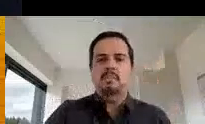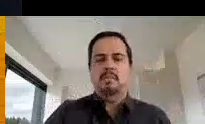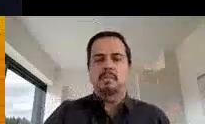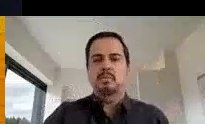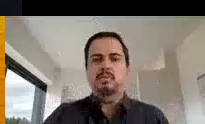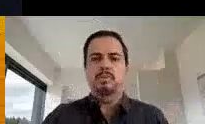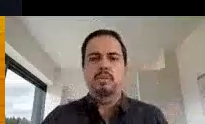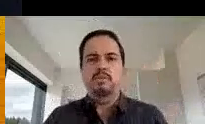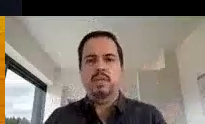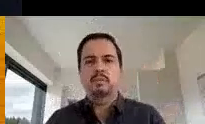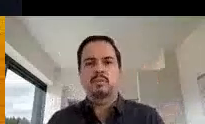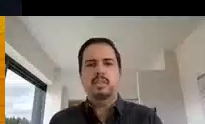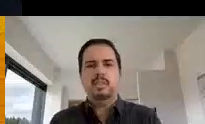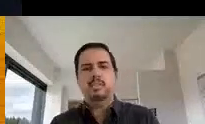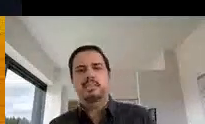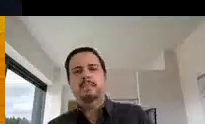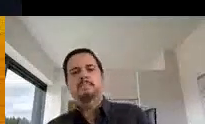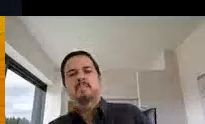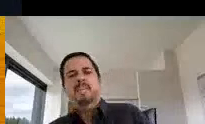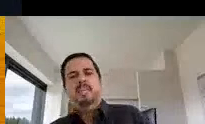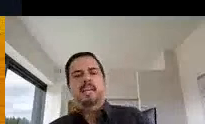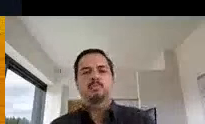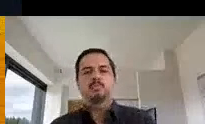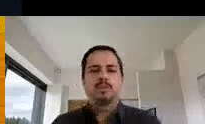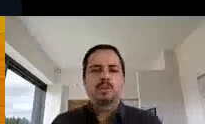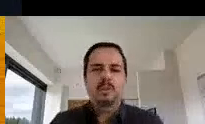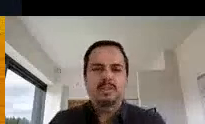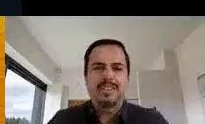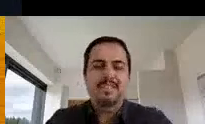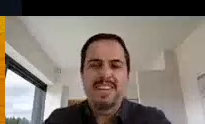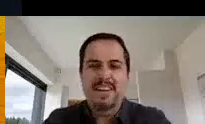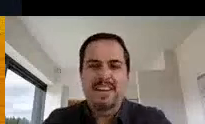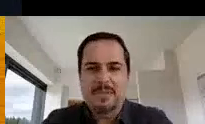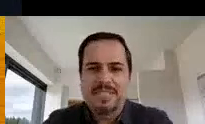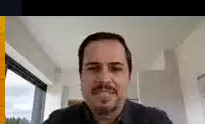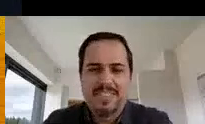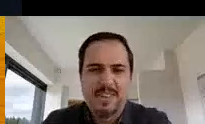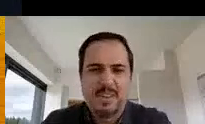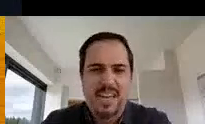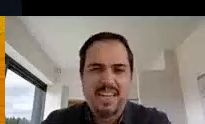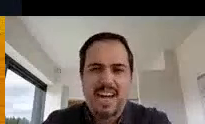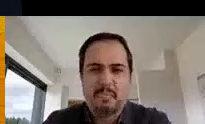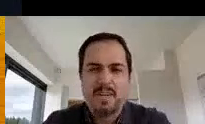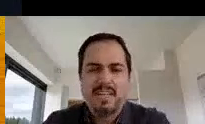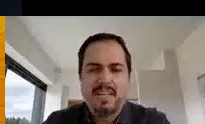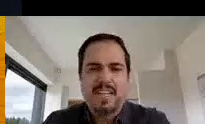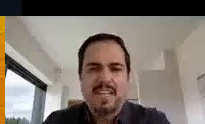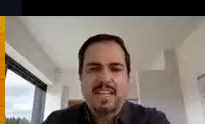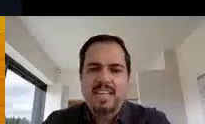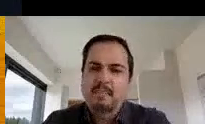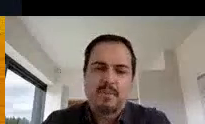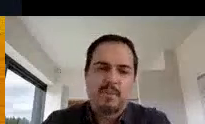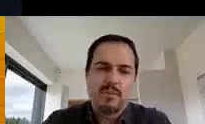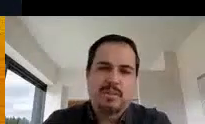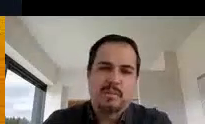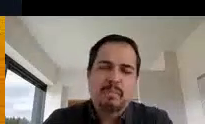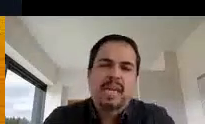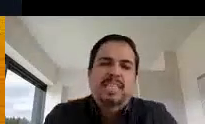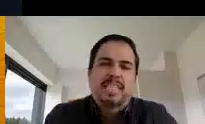da pandemia. Eu tenho dois filhos, um de 14 e um de 13, e aí os professores tiveram que se virar para começar a fazer aula online rápido, né? E